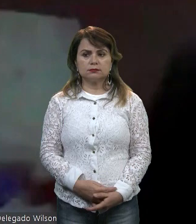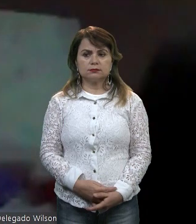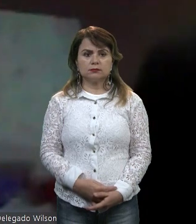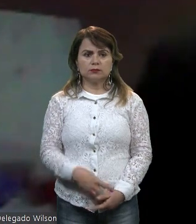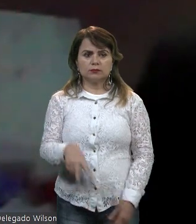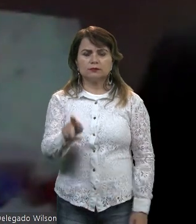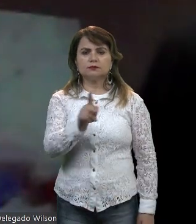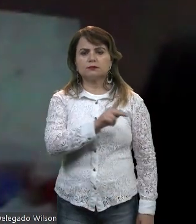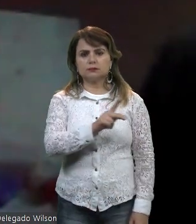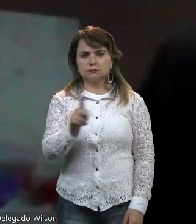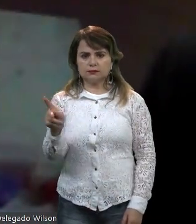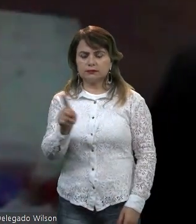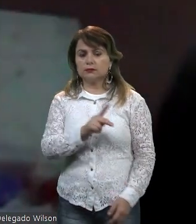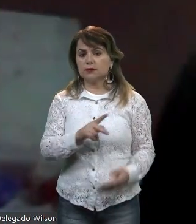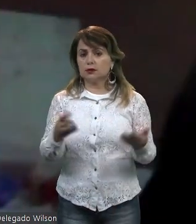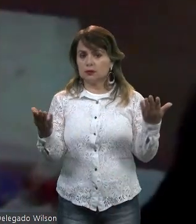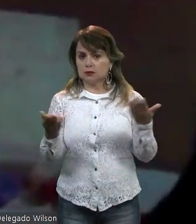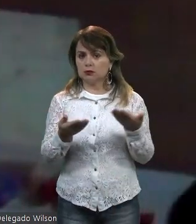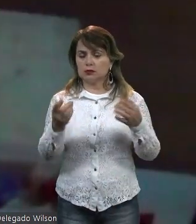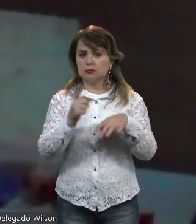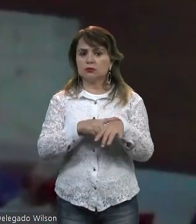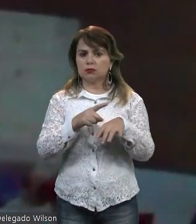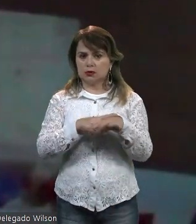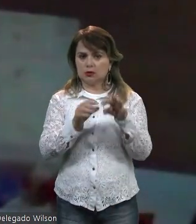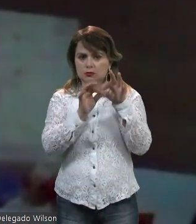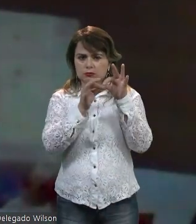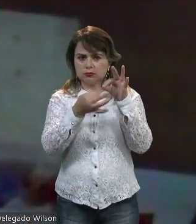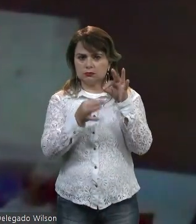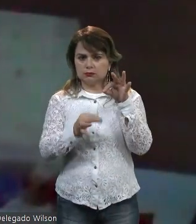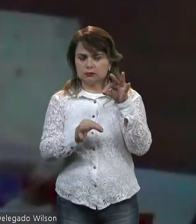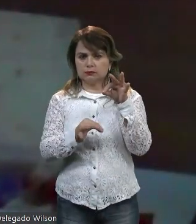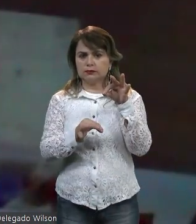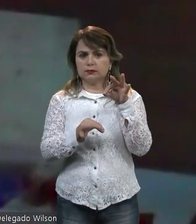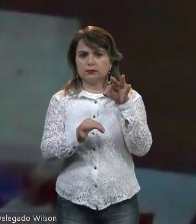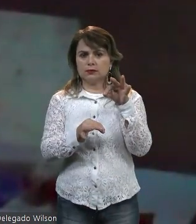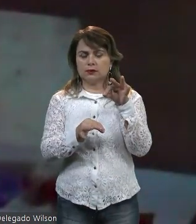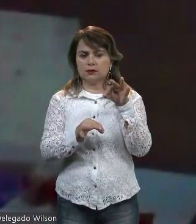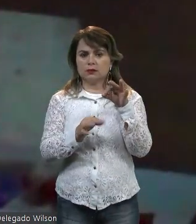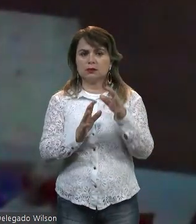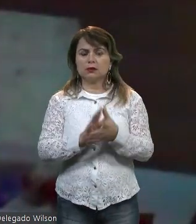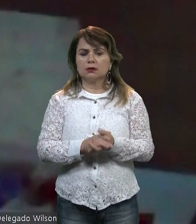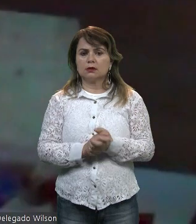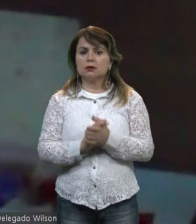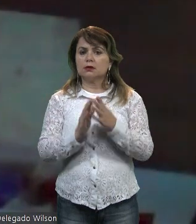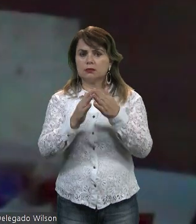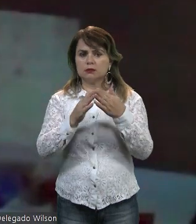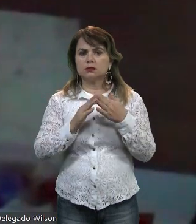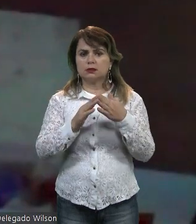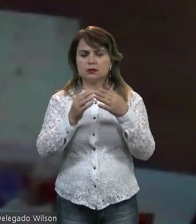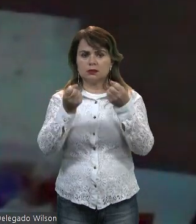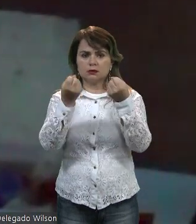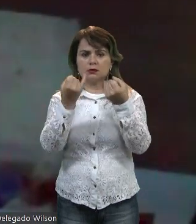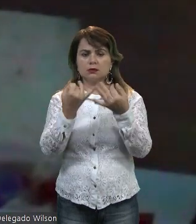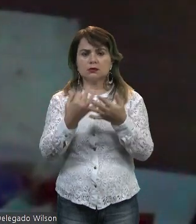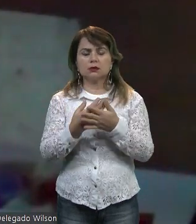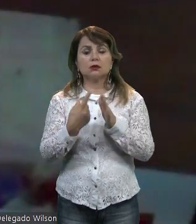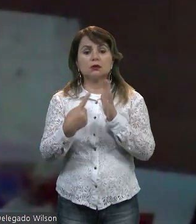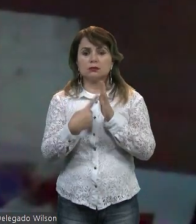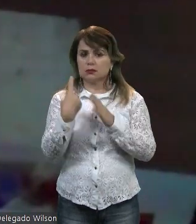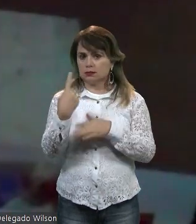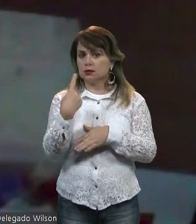Presidente, nesse momento aqui, eu pretendo ser breve, pedir para falar, primeiro